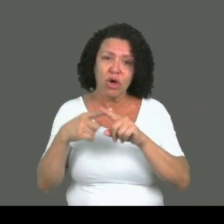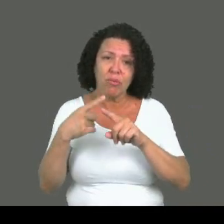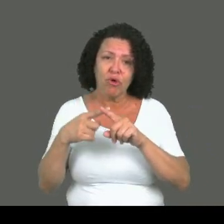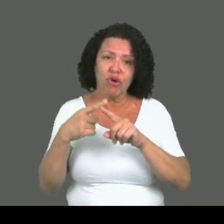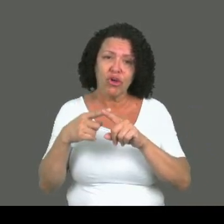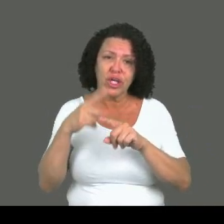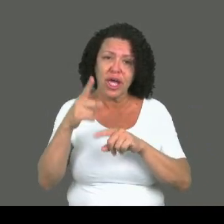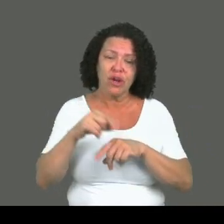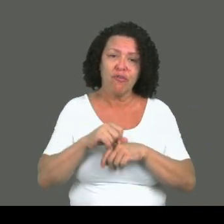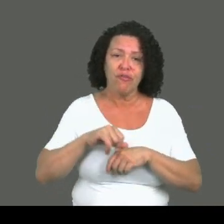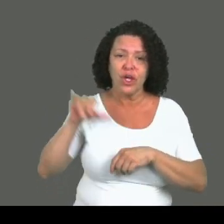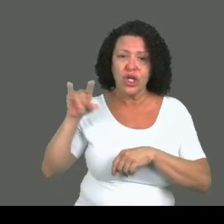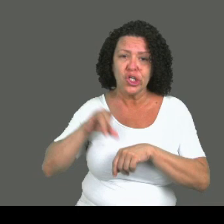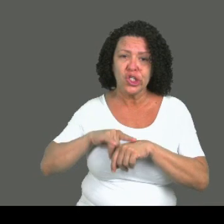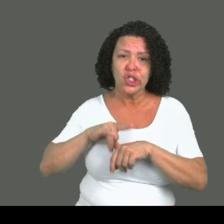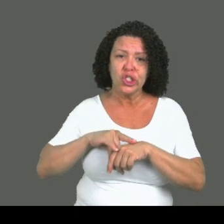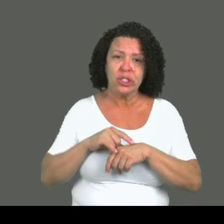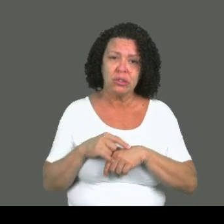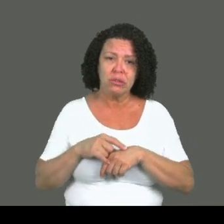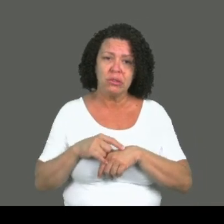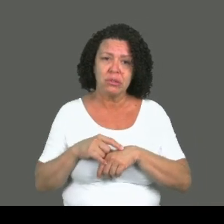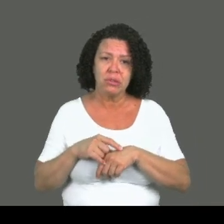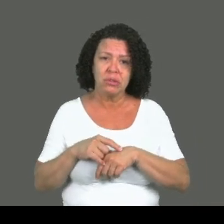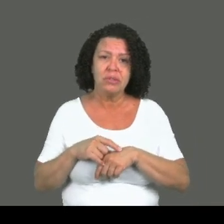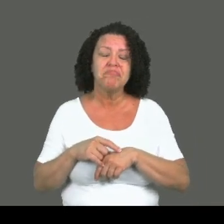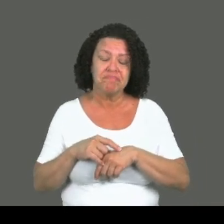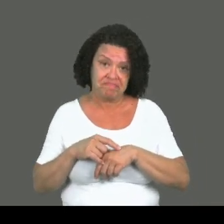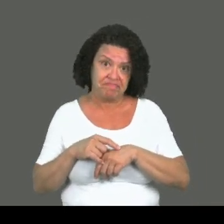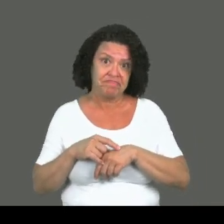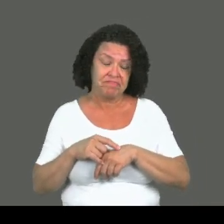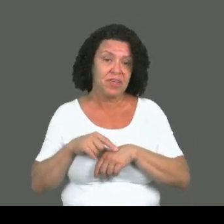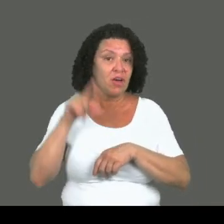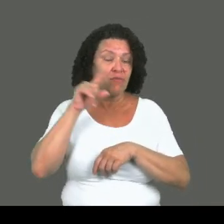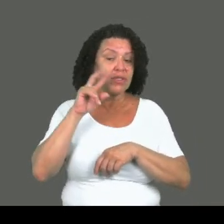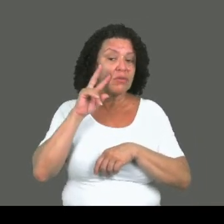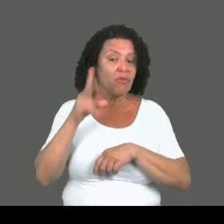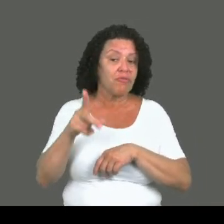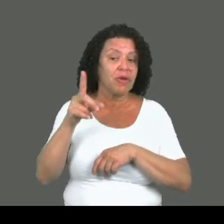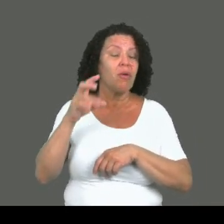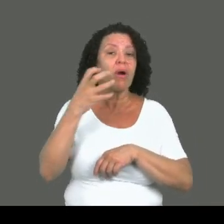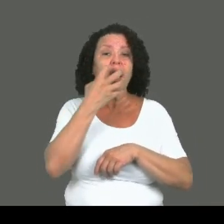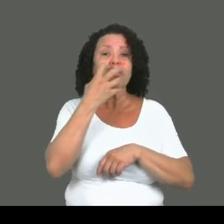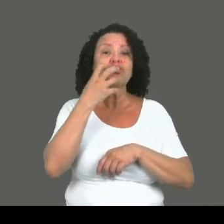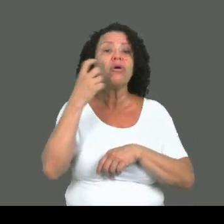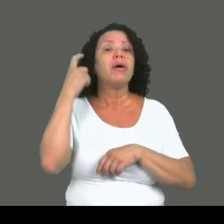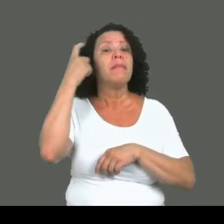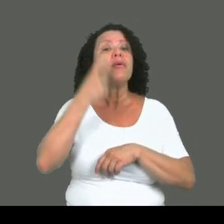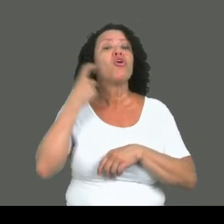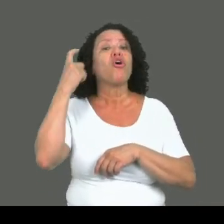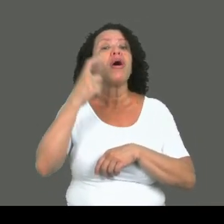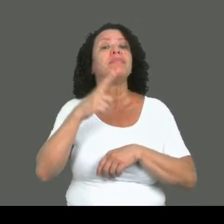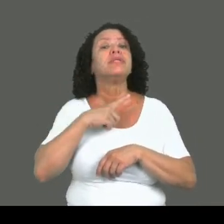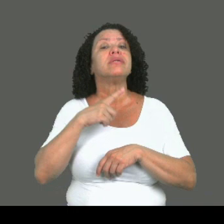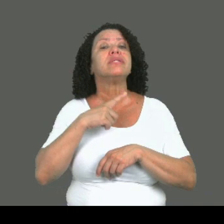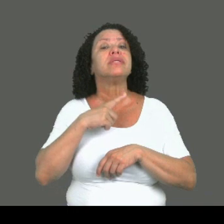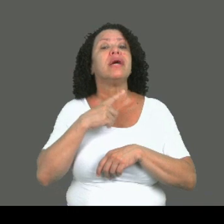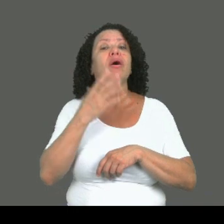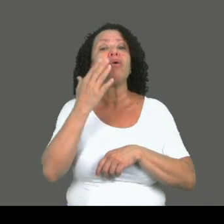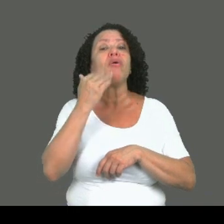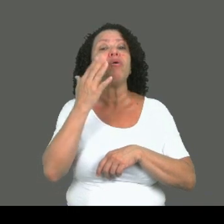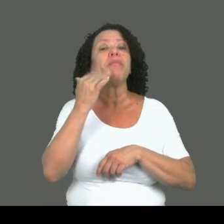um território ontem. A gente também não vê um cachorro preocupado se ele vai ter osso para roer